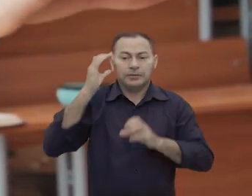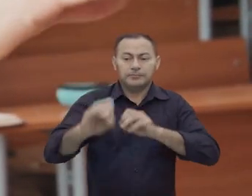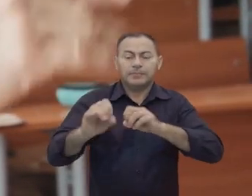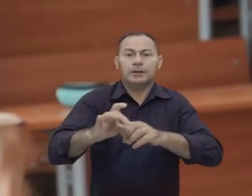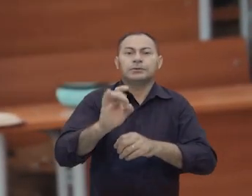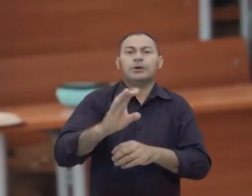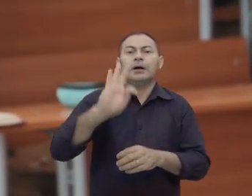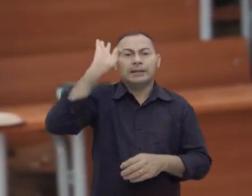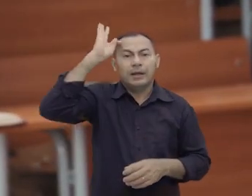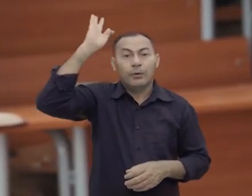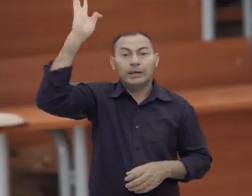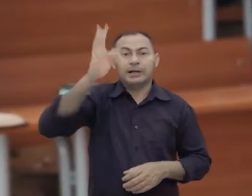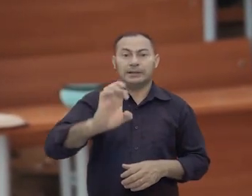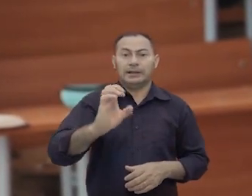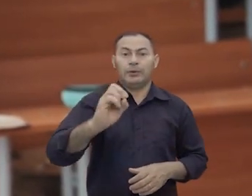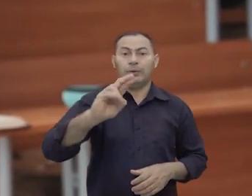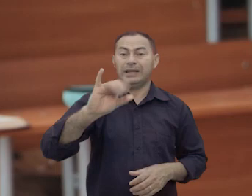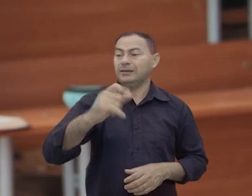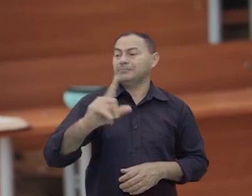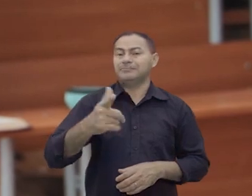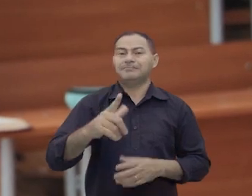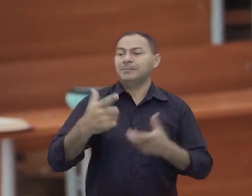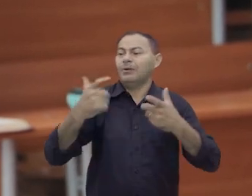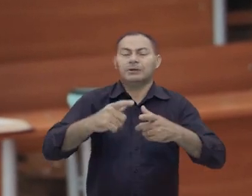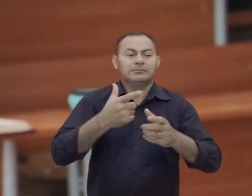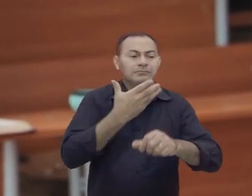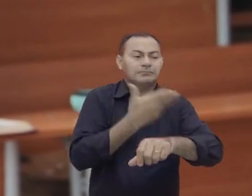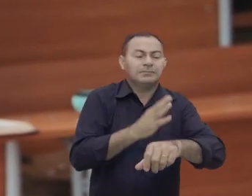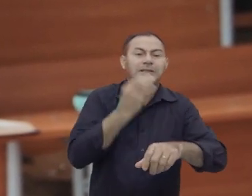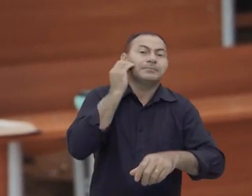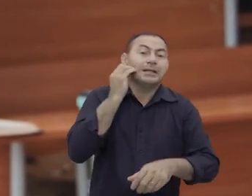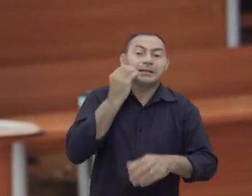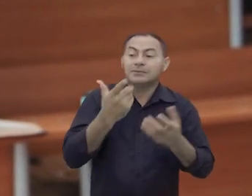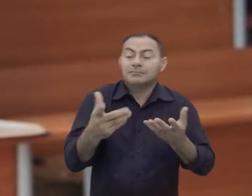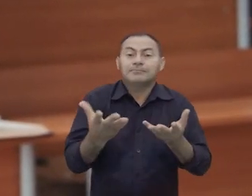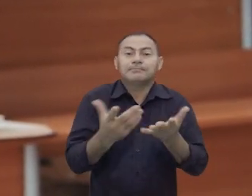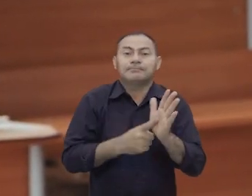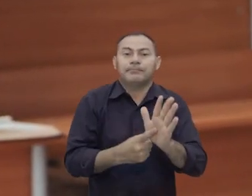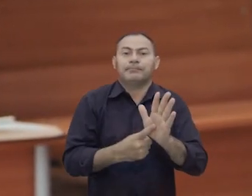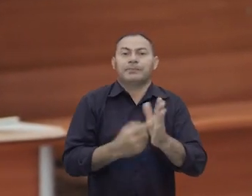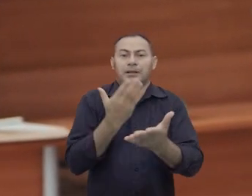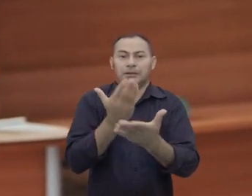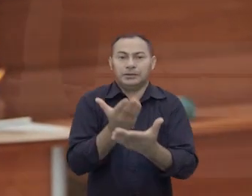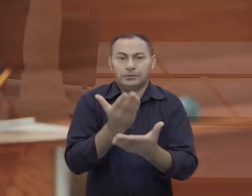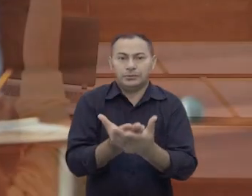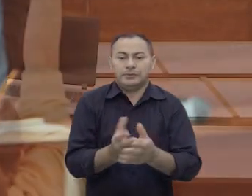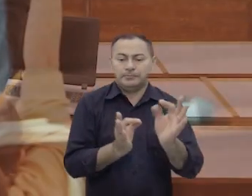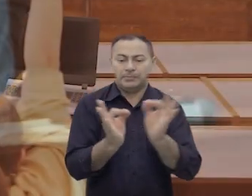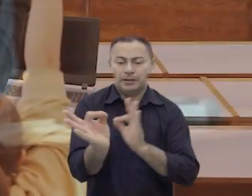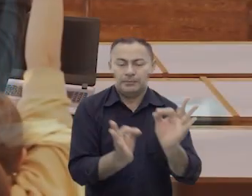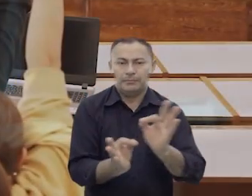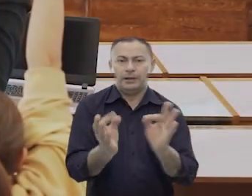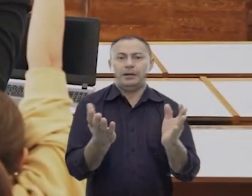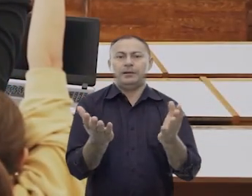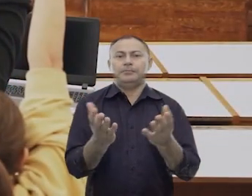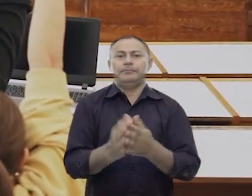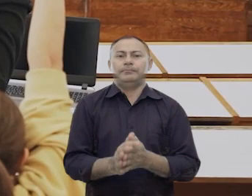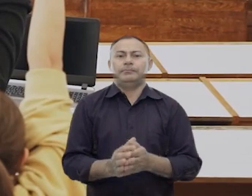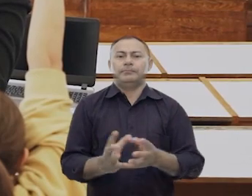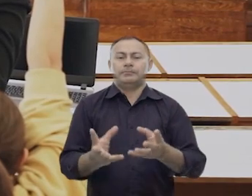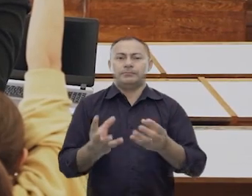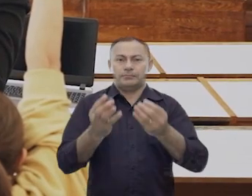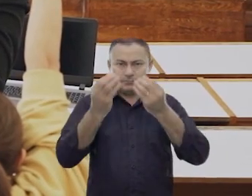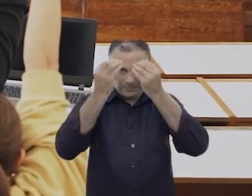é que as pessoas ensinam somente teoria. Elas não têm de onde tirar experiências. Elas estudam,